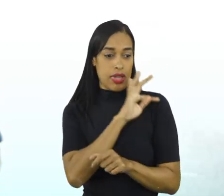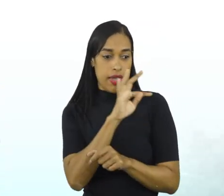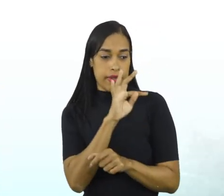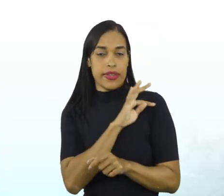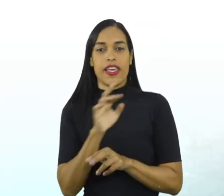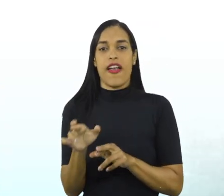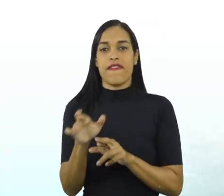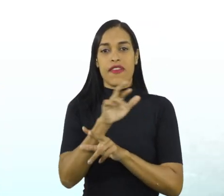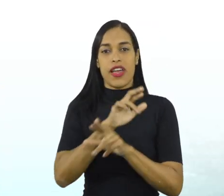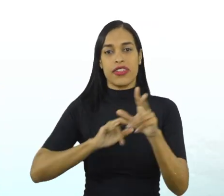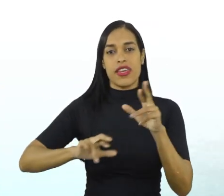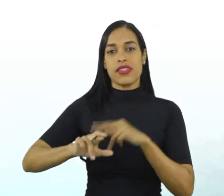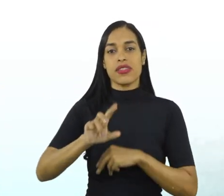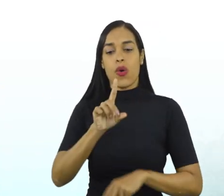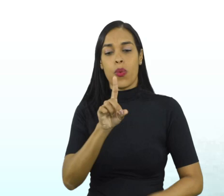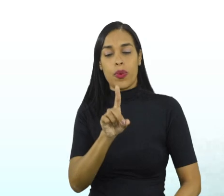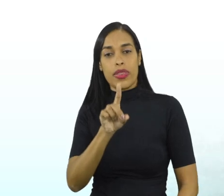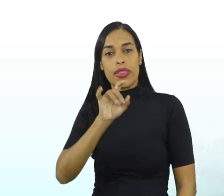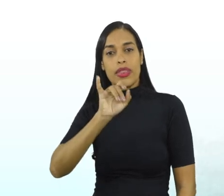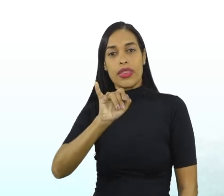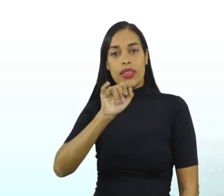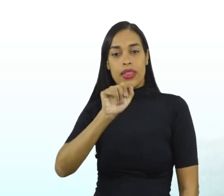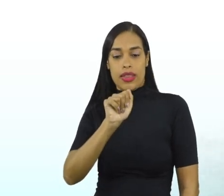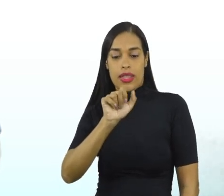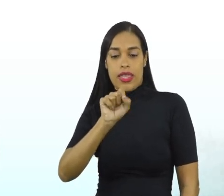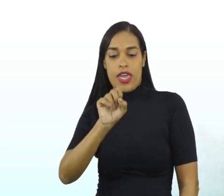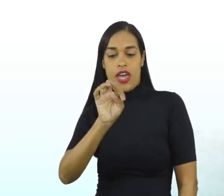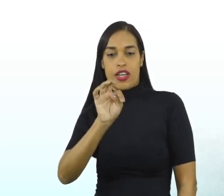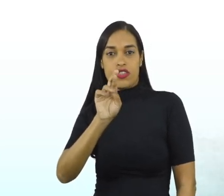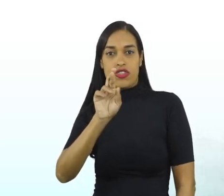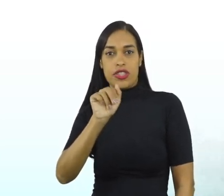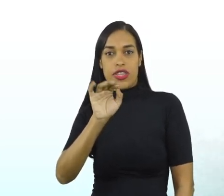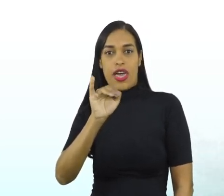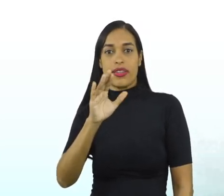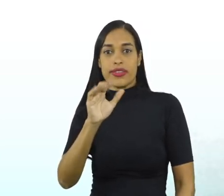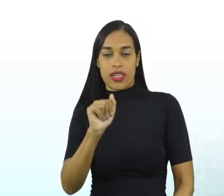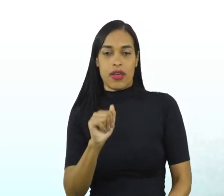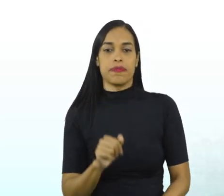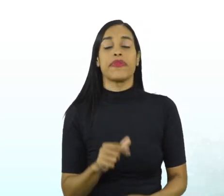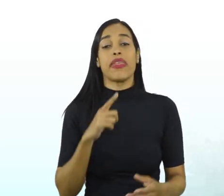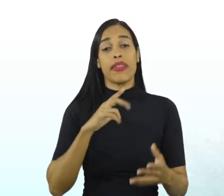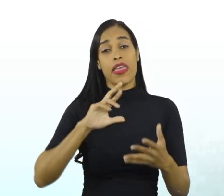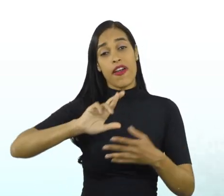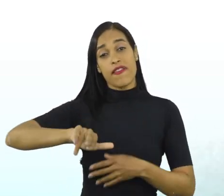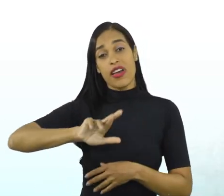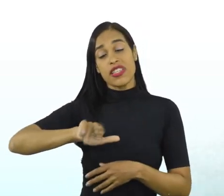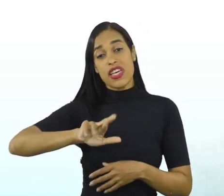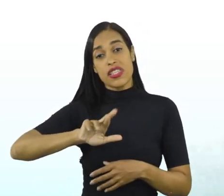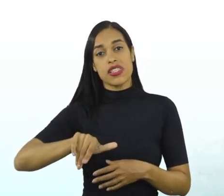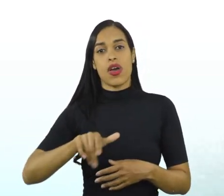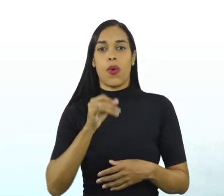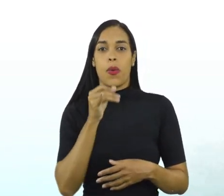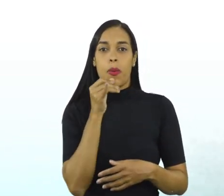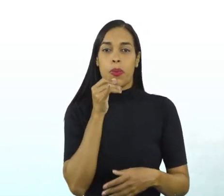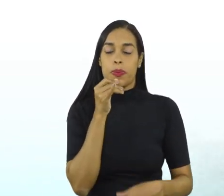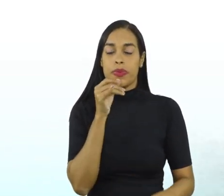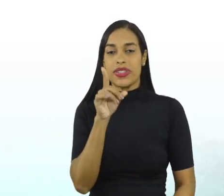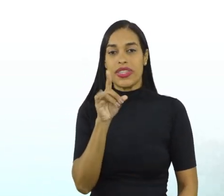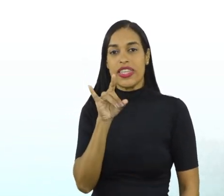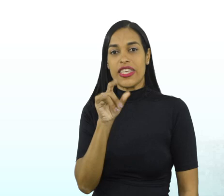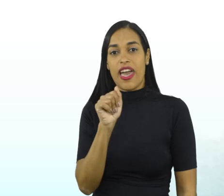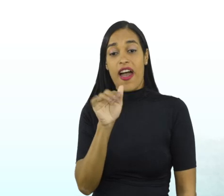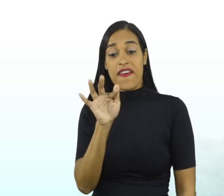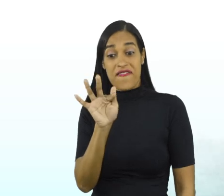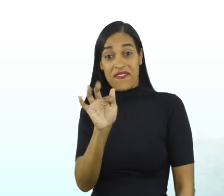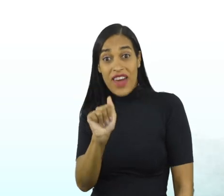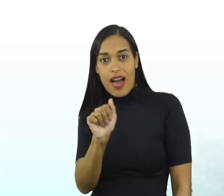à variação diastrática. Ok? E existe a variação situacional, a diafásica.